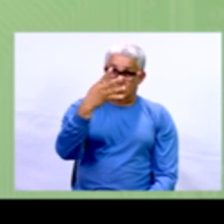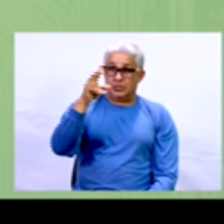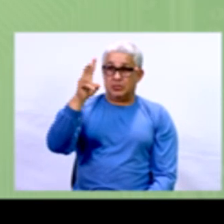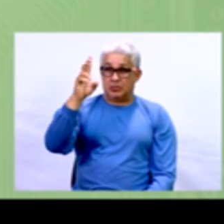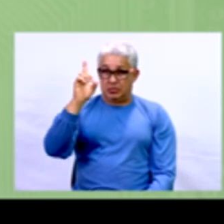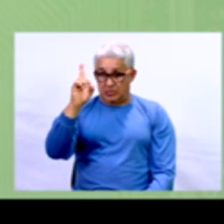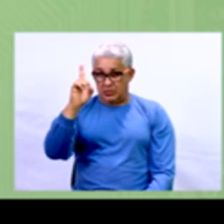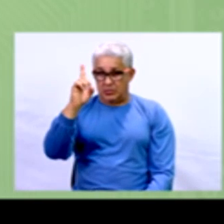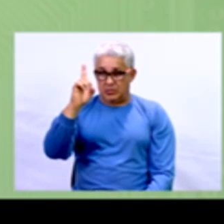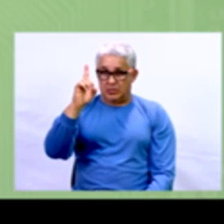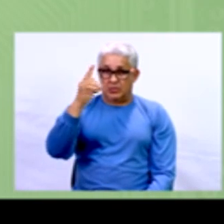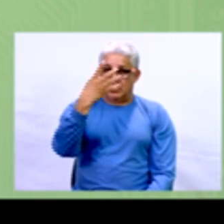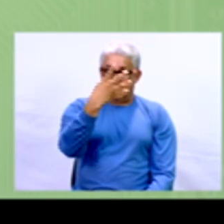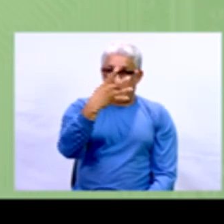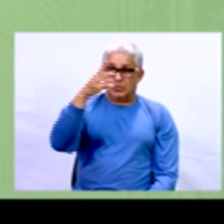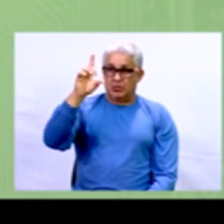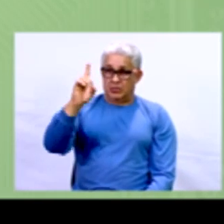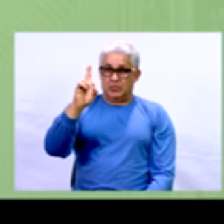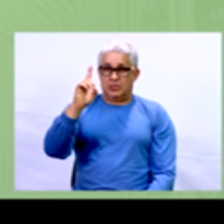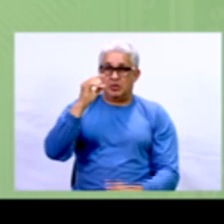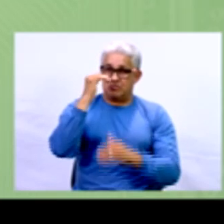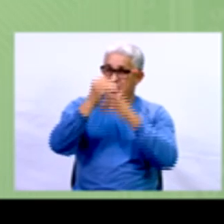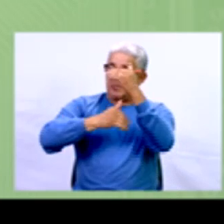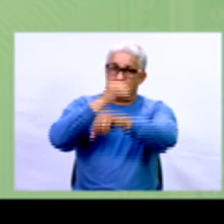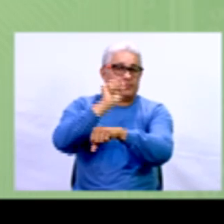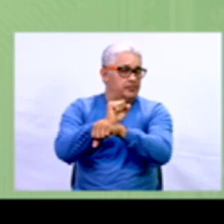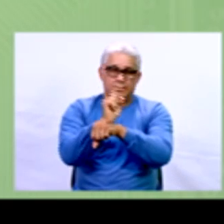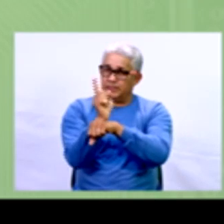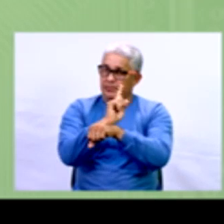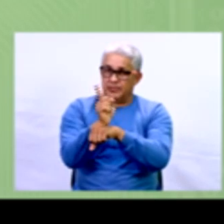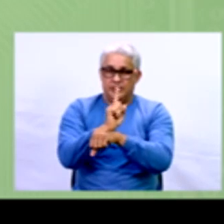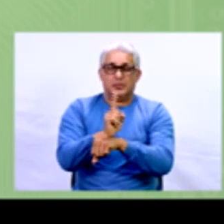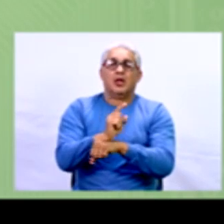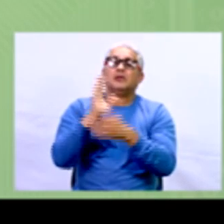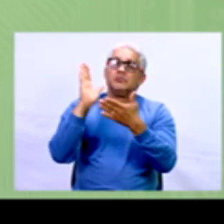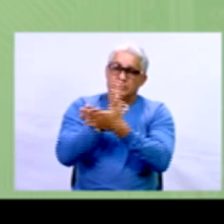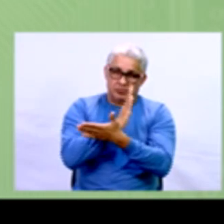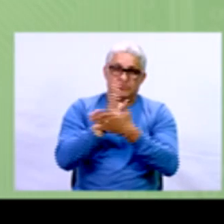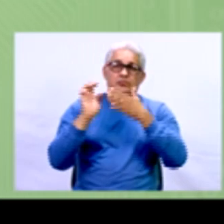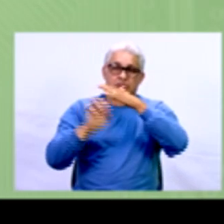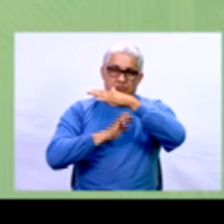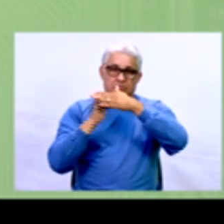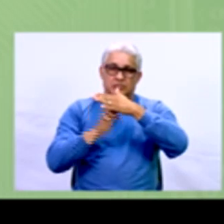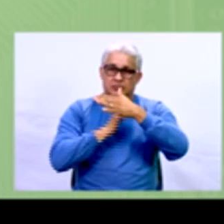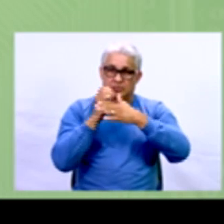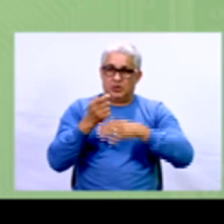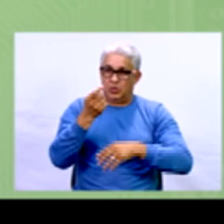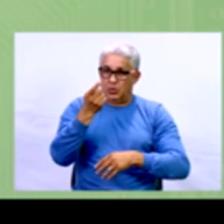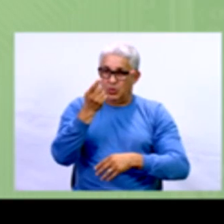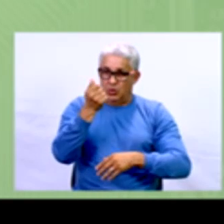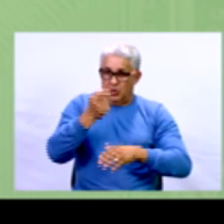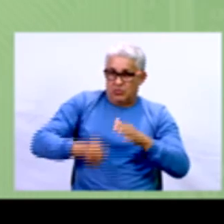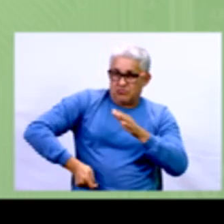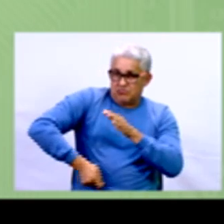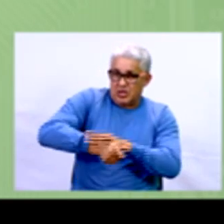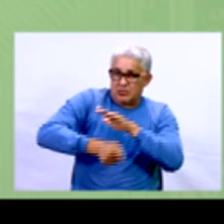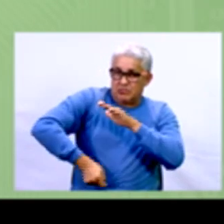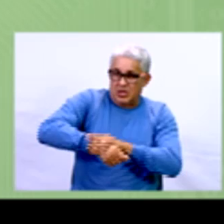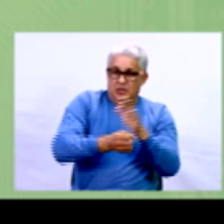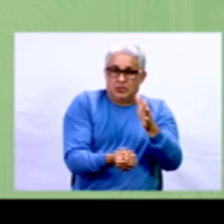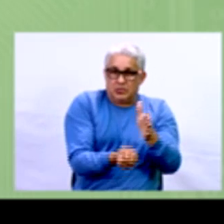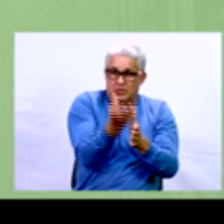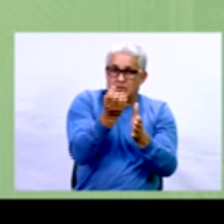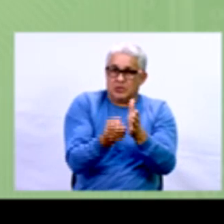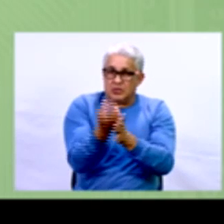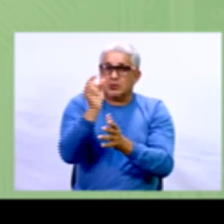4D. A evolução não parou por aí. Muitas empresas investiram e começaram a surgir no mercado